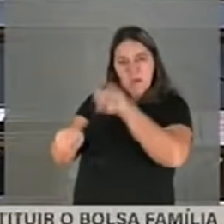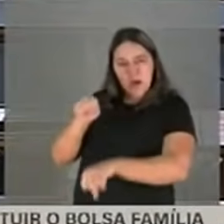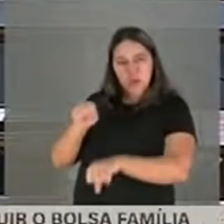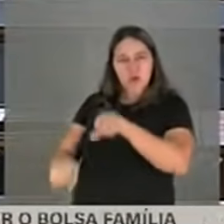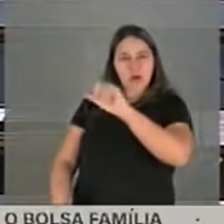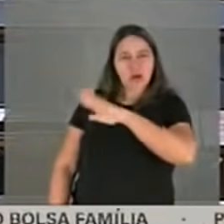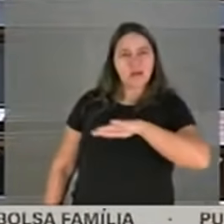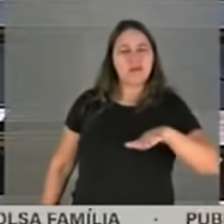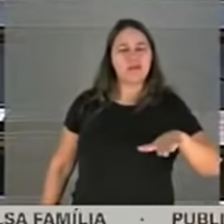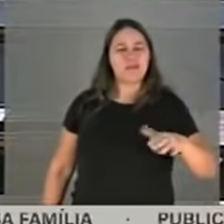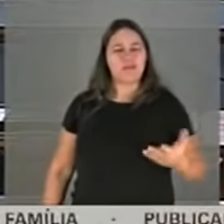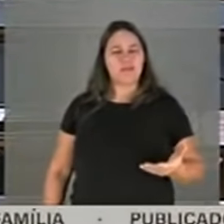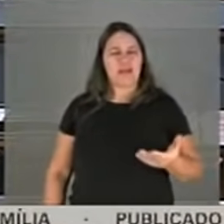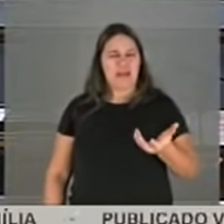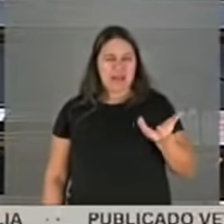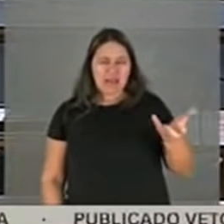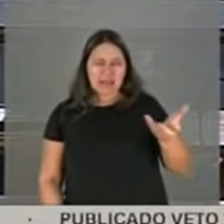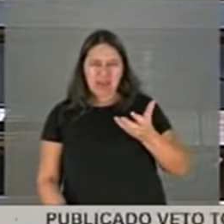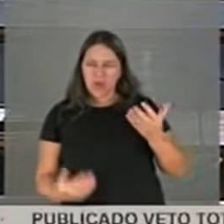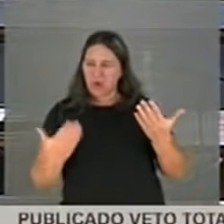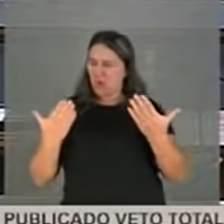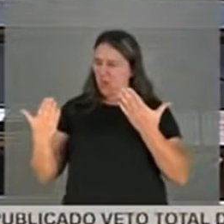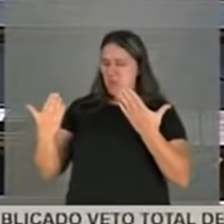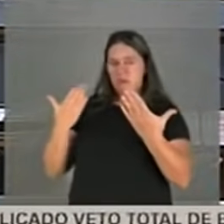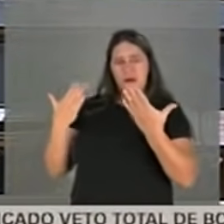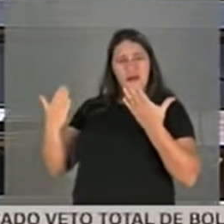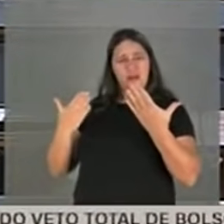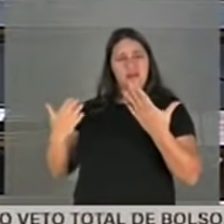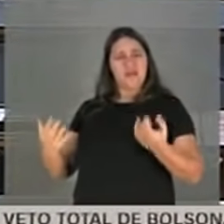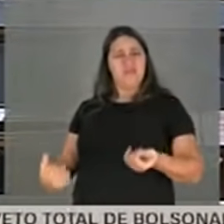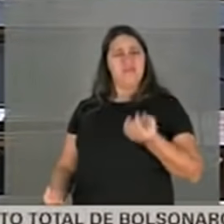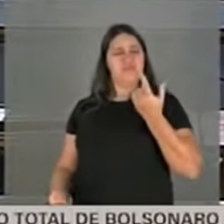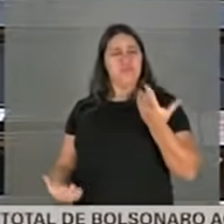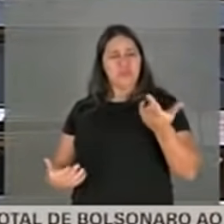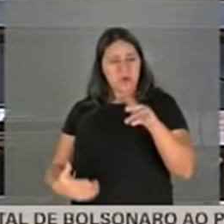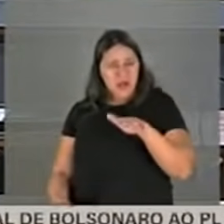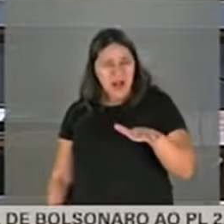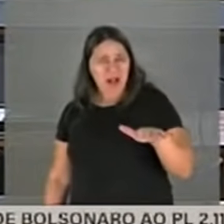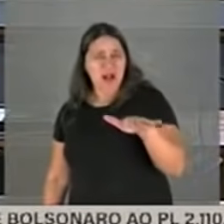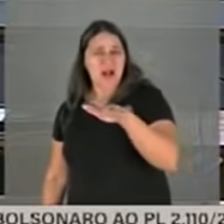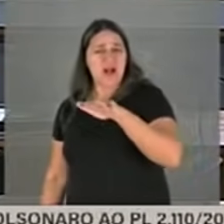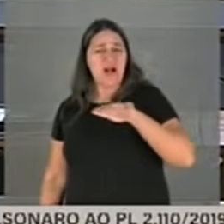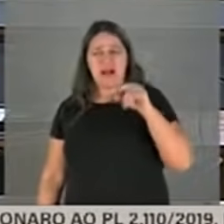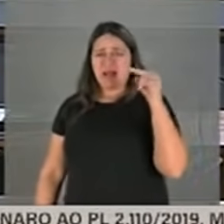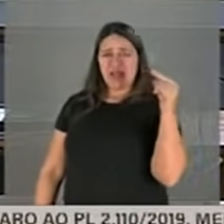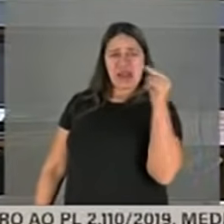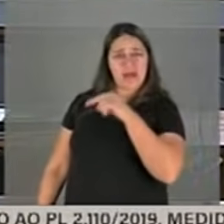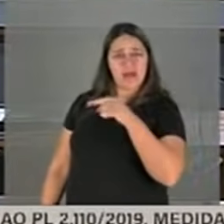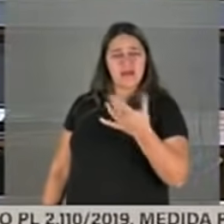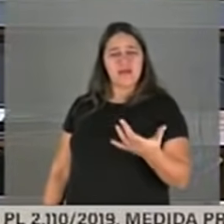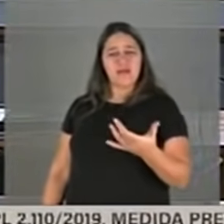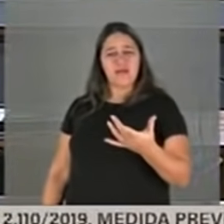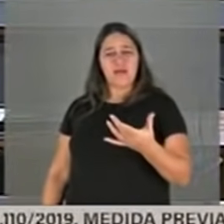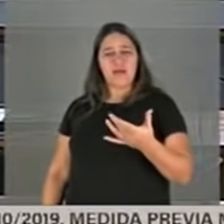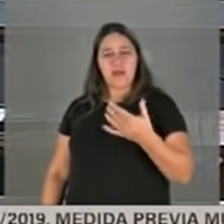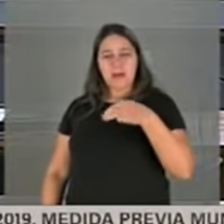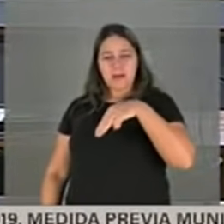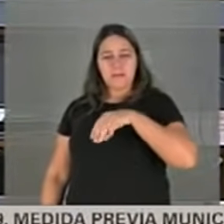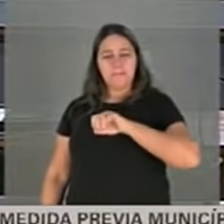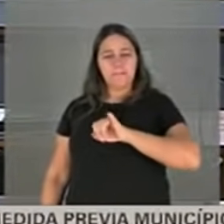entendeu? Ela quer comparar o ambiente animalesco que tem lá, de